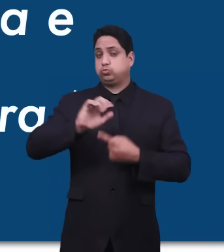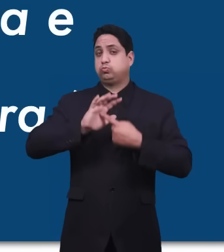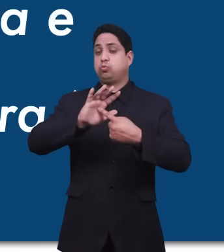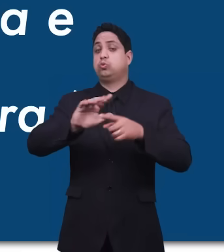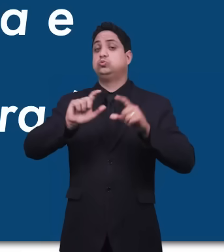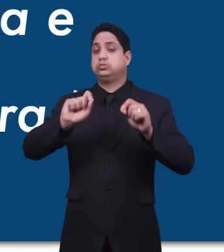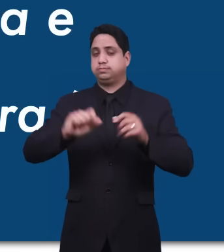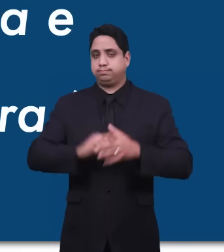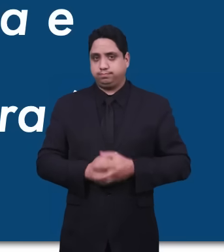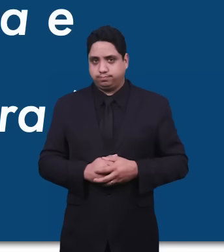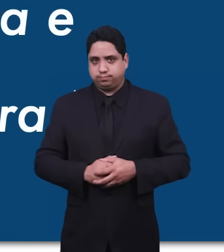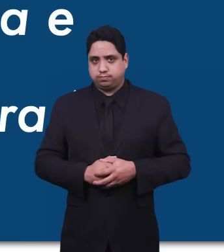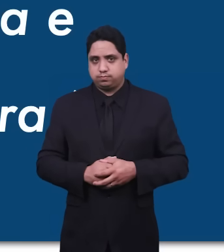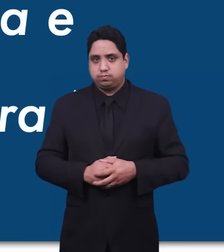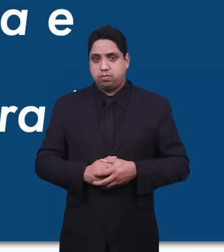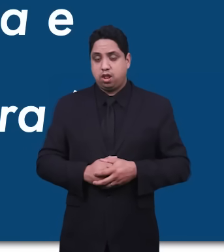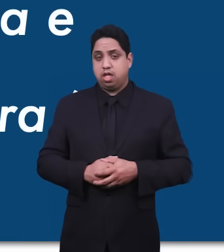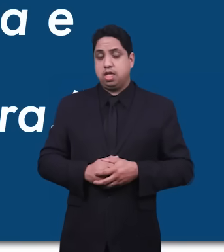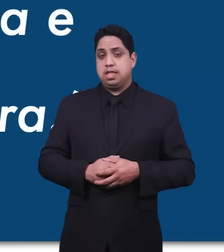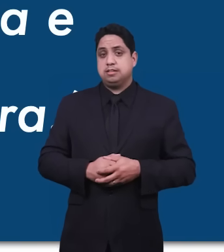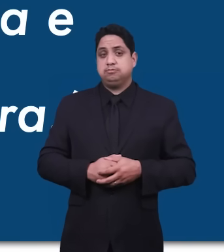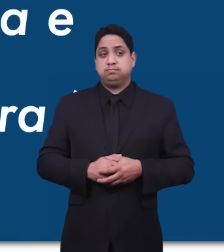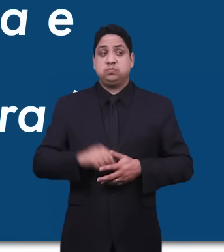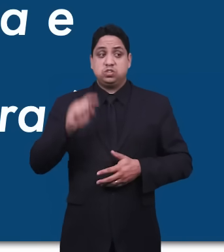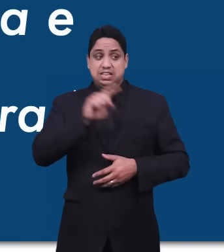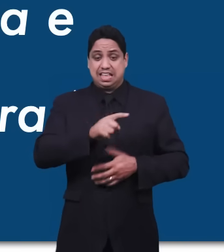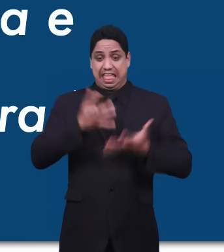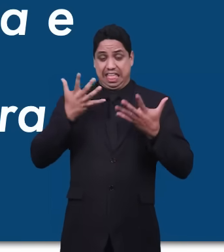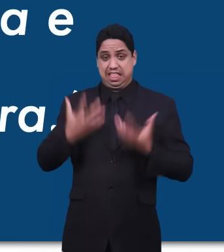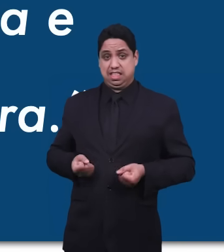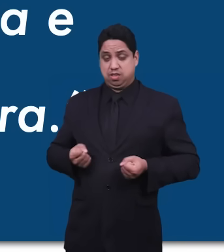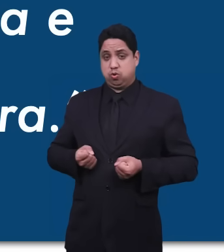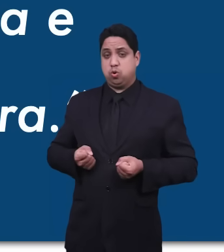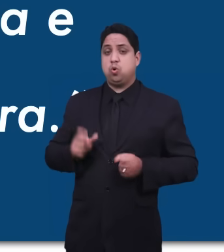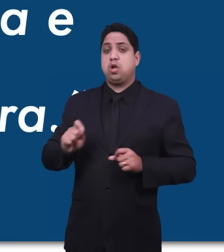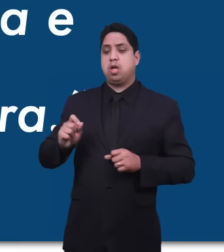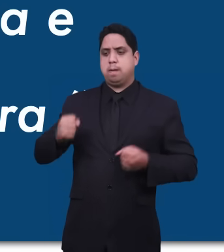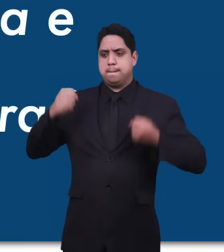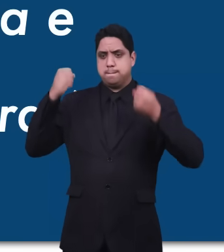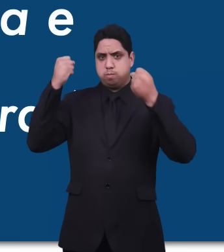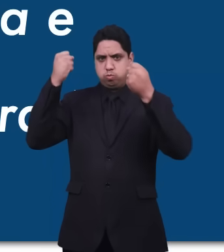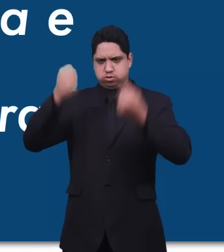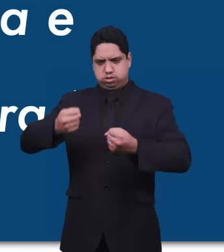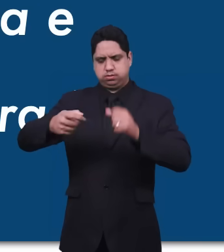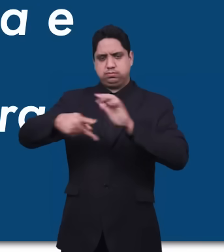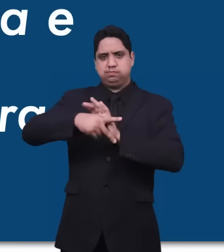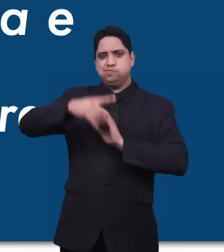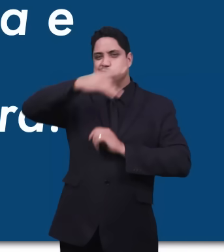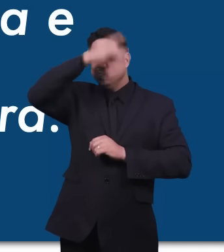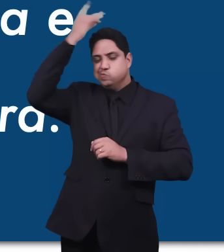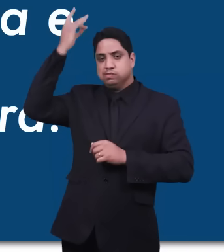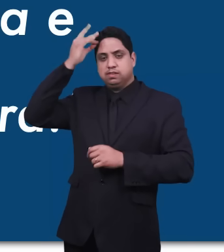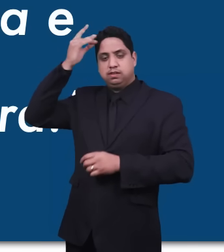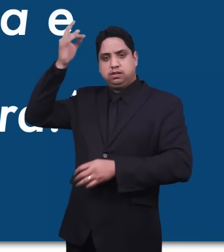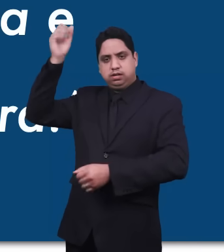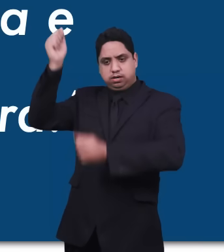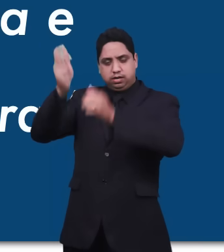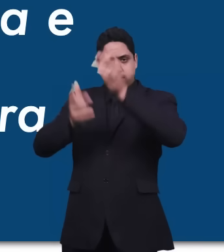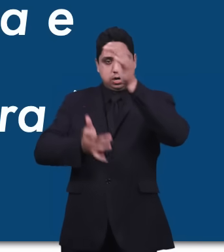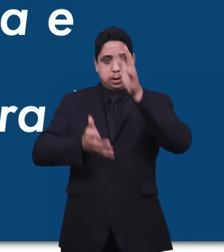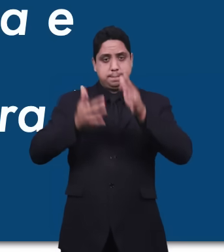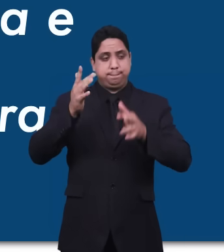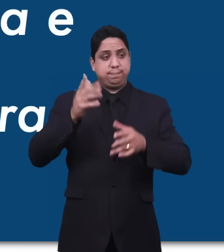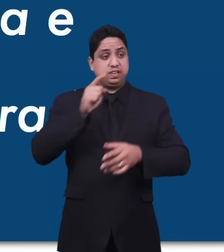que diz assim: mas recebereis a virtude, ou seja, o poder do Espírito Santo, que há de vir sobre vós,